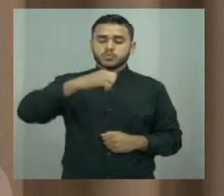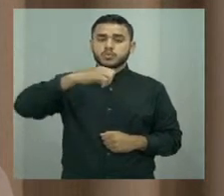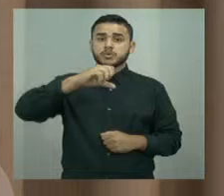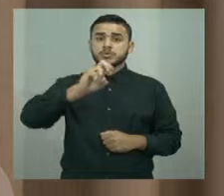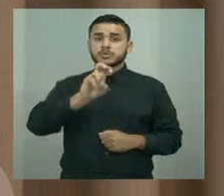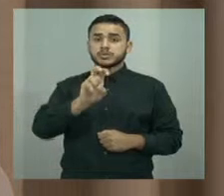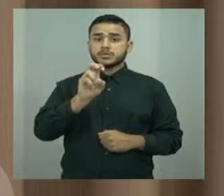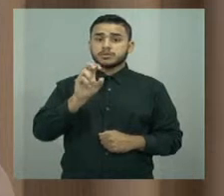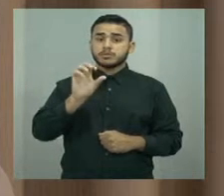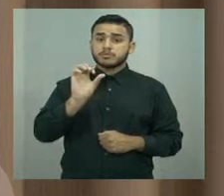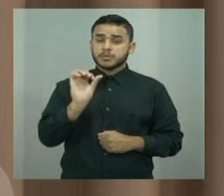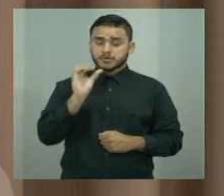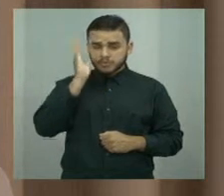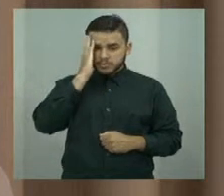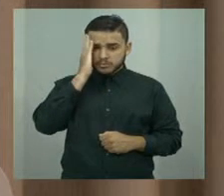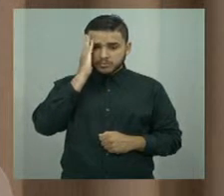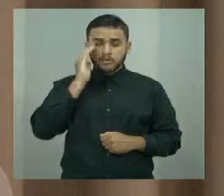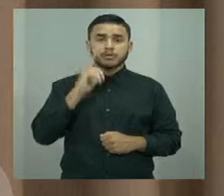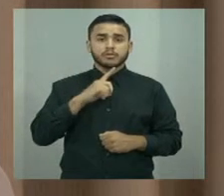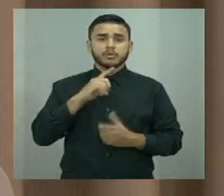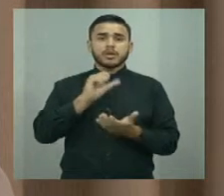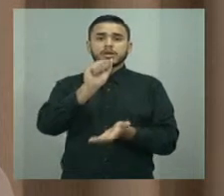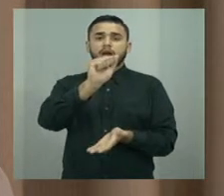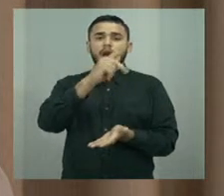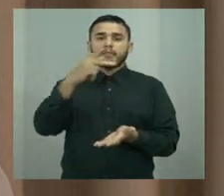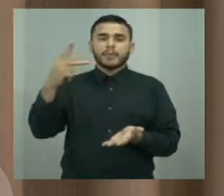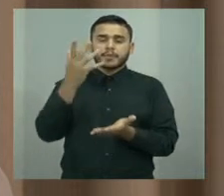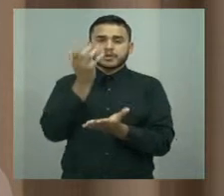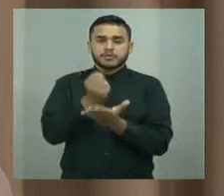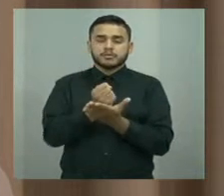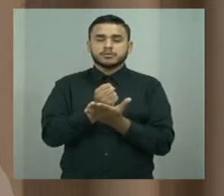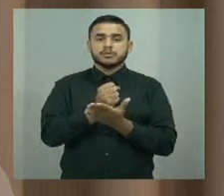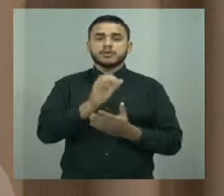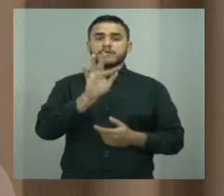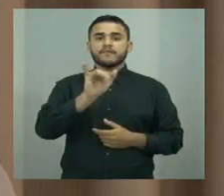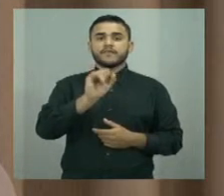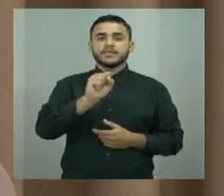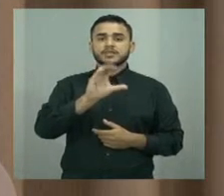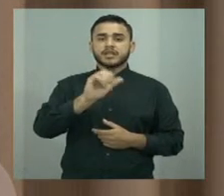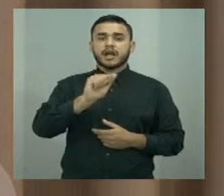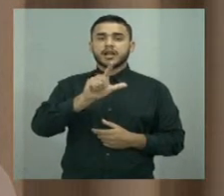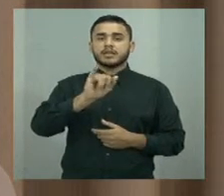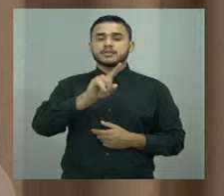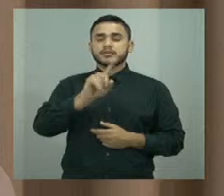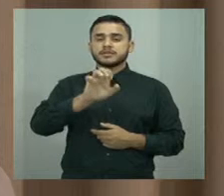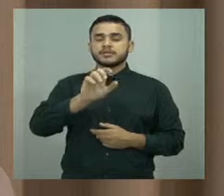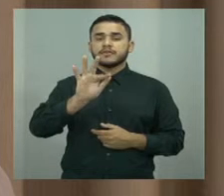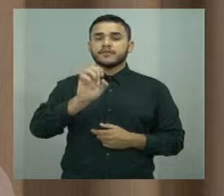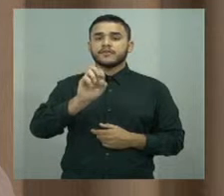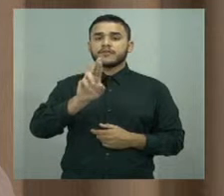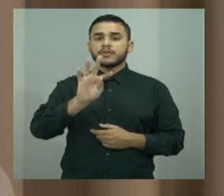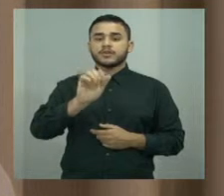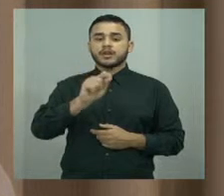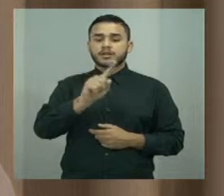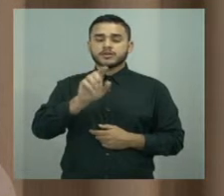tem o aplicativo Fiscalize Fortaleza e tem também o site de denúncia, que é o